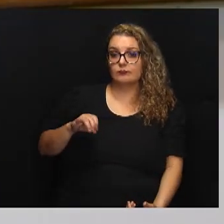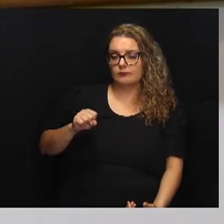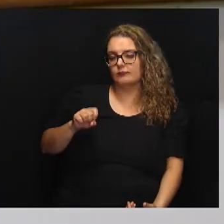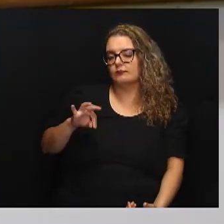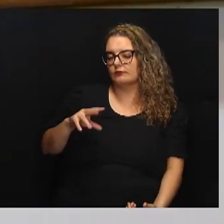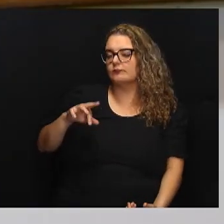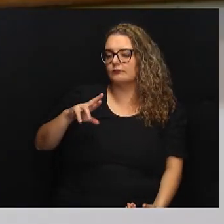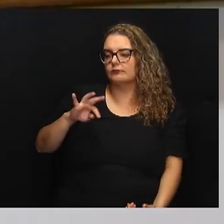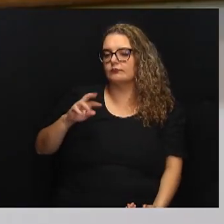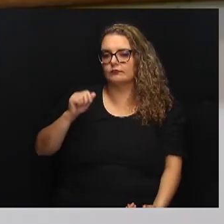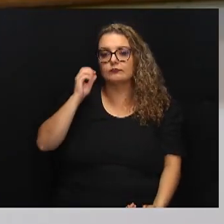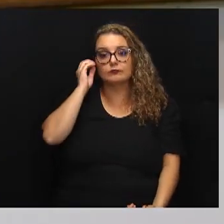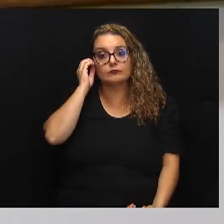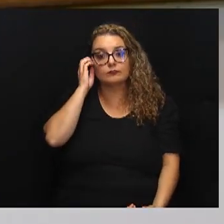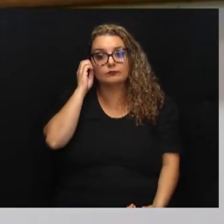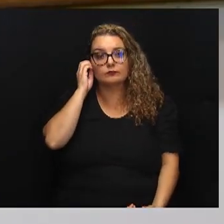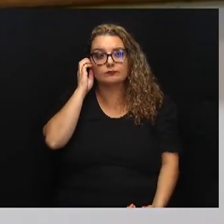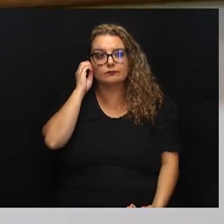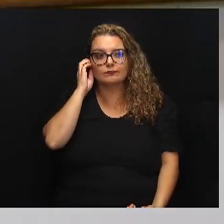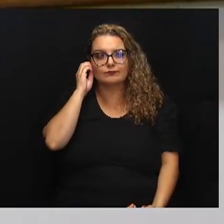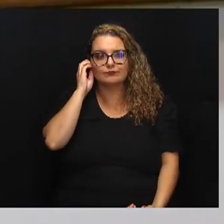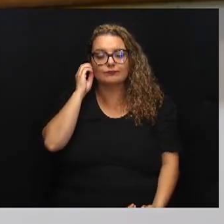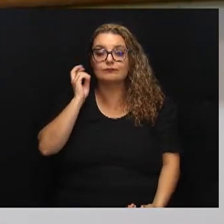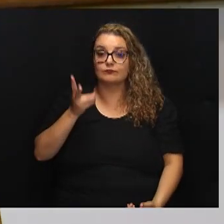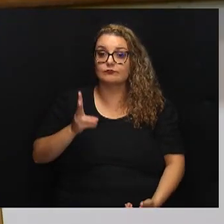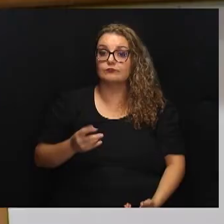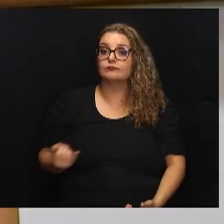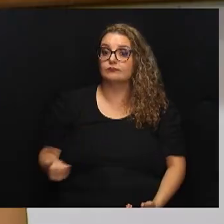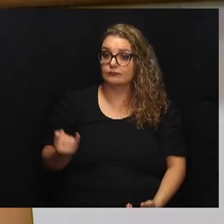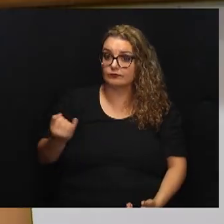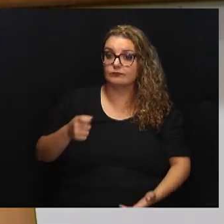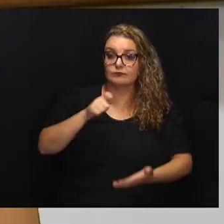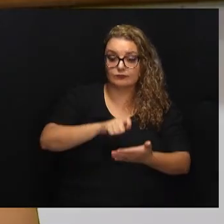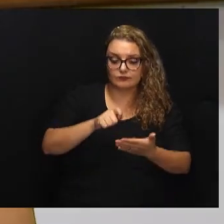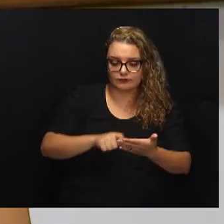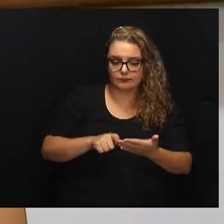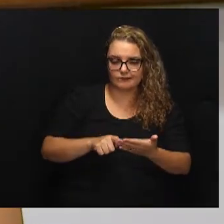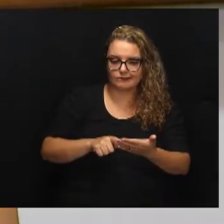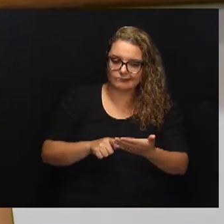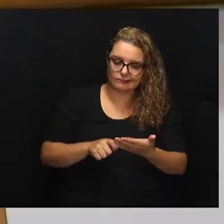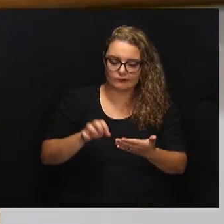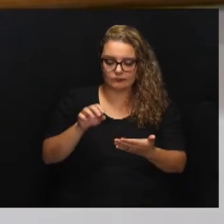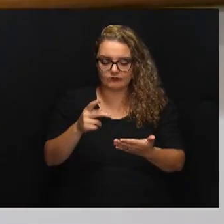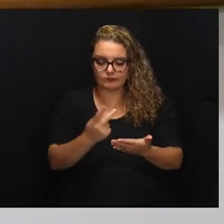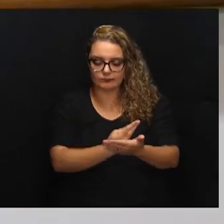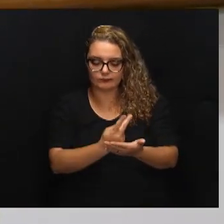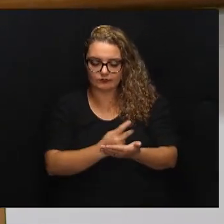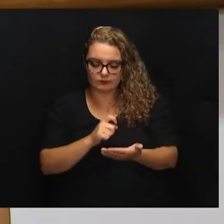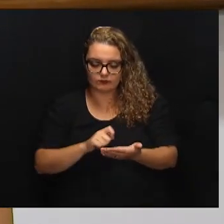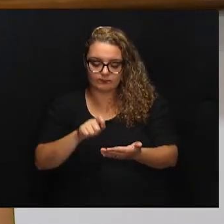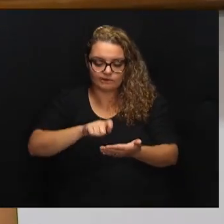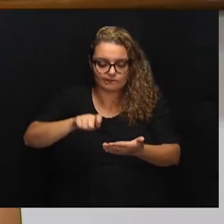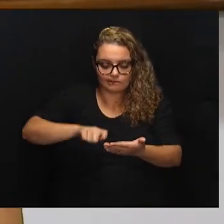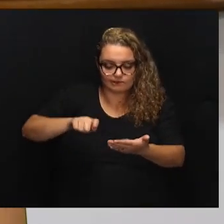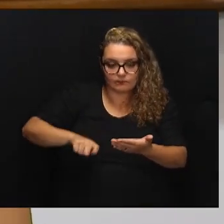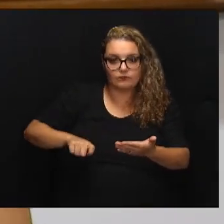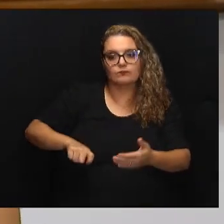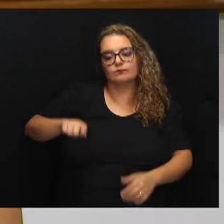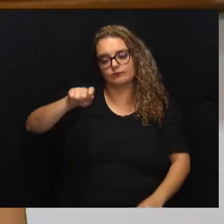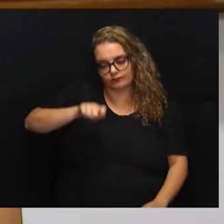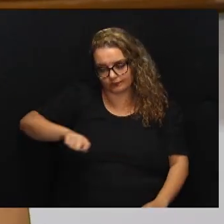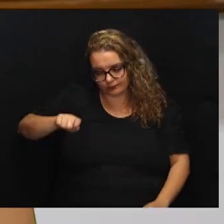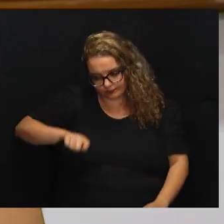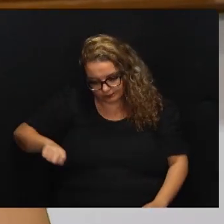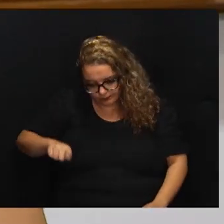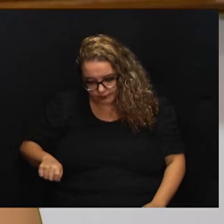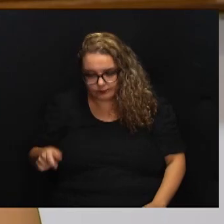isso sempre foi muito importante, porque quando você escreve e aí você tem que reescrever, você exercita e você consegue corrigir aquilo que